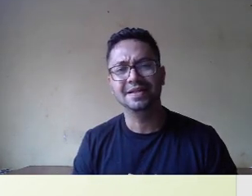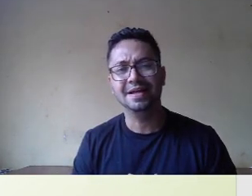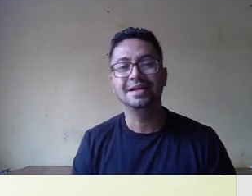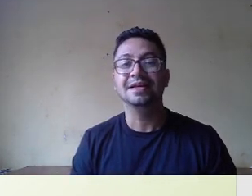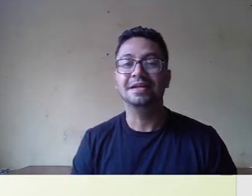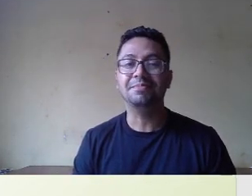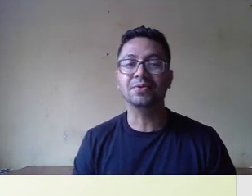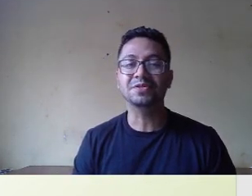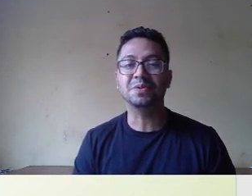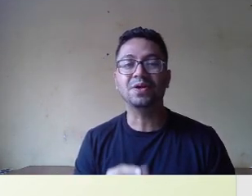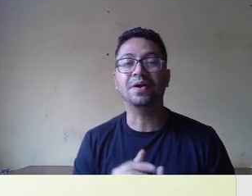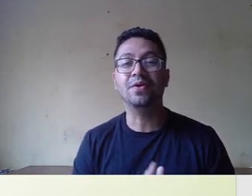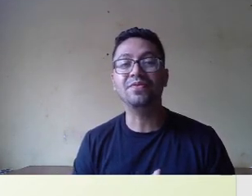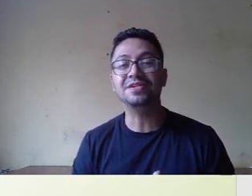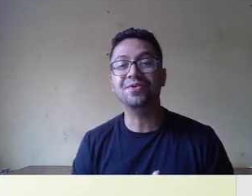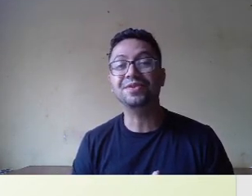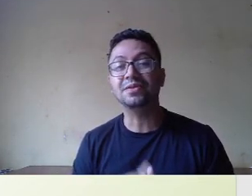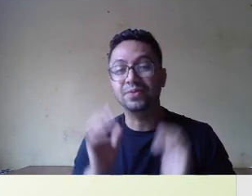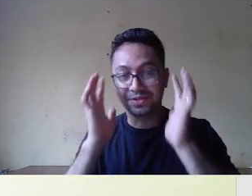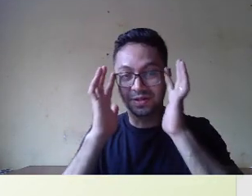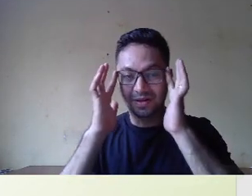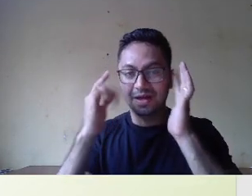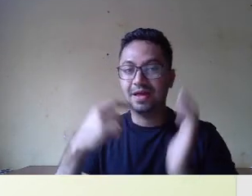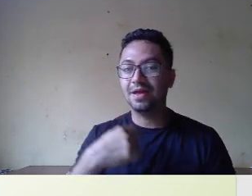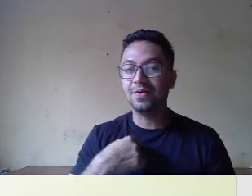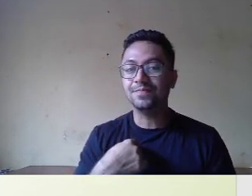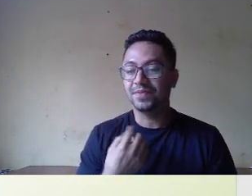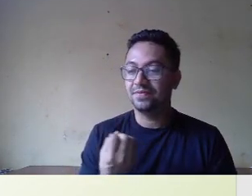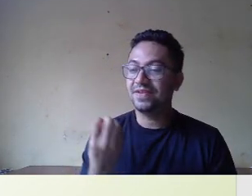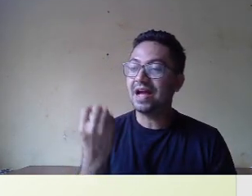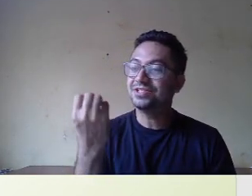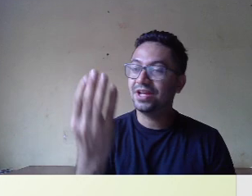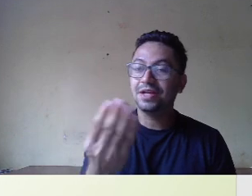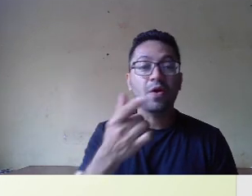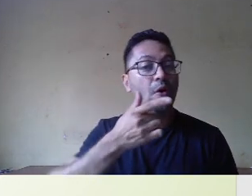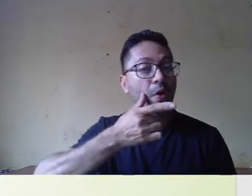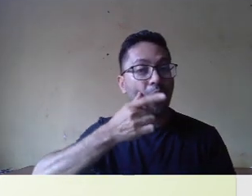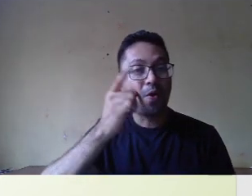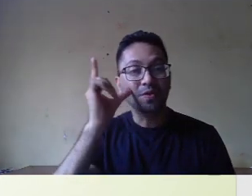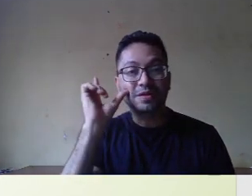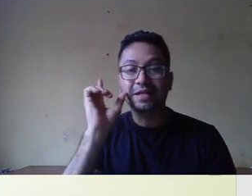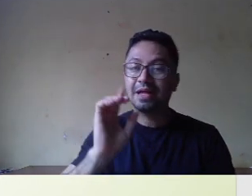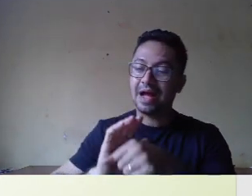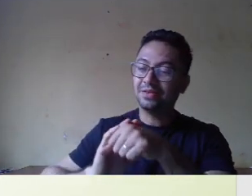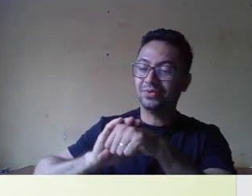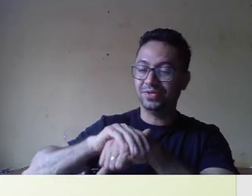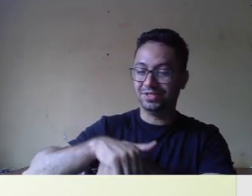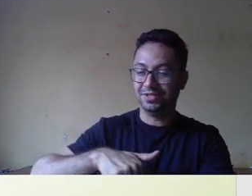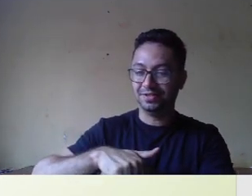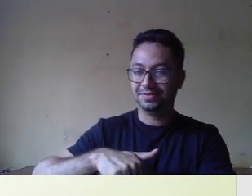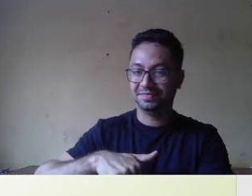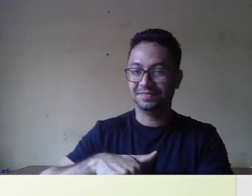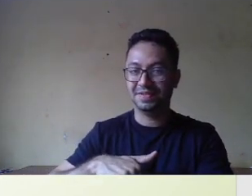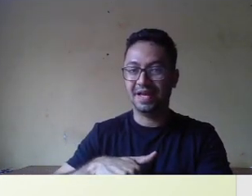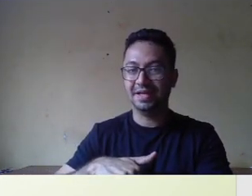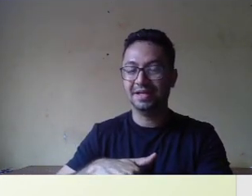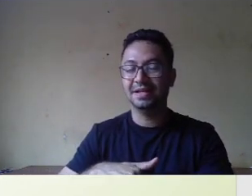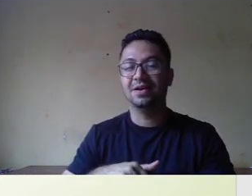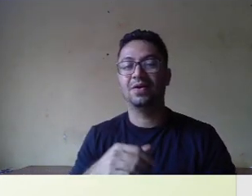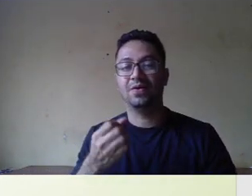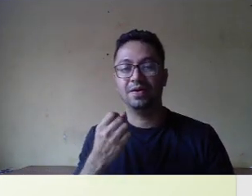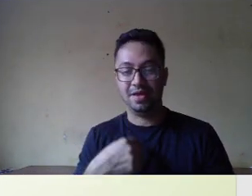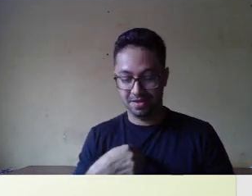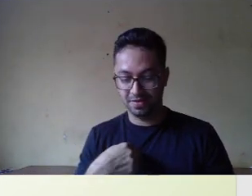né? E por último aqui, eu viajei ontem à noite. Eu viajei ontem à noite,